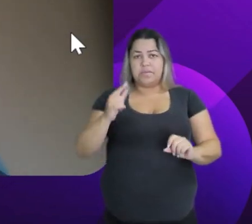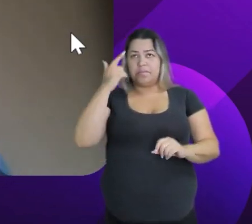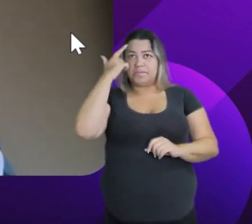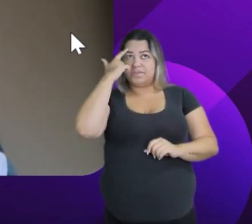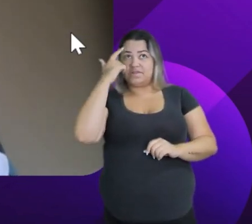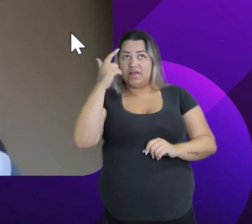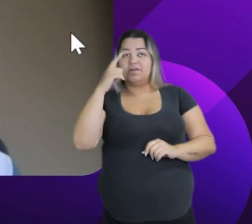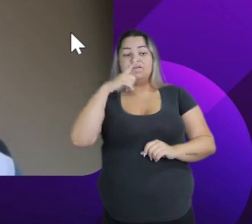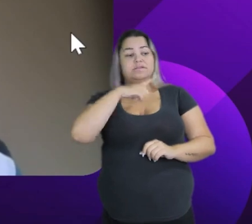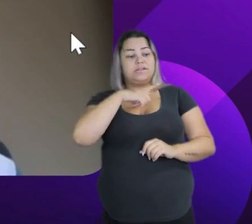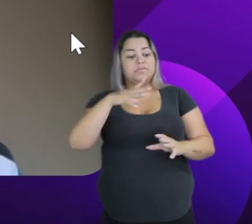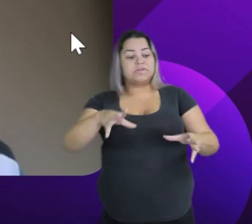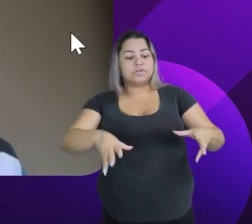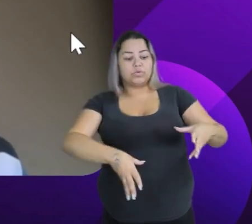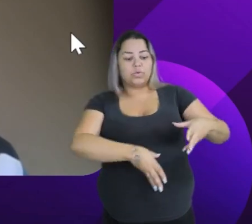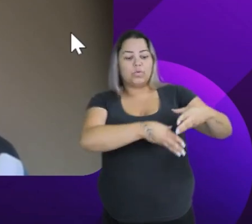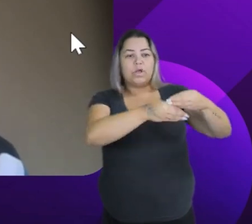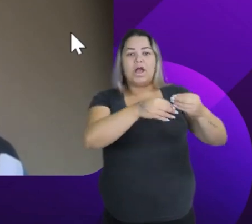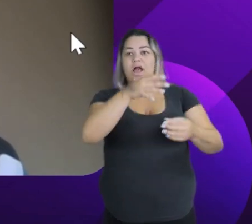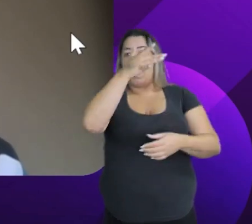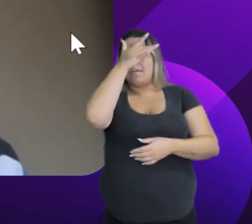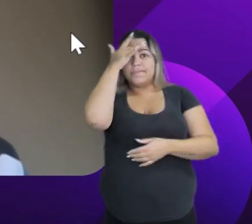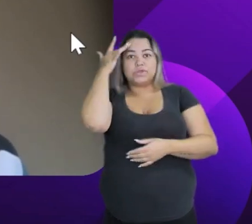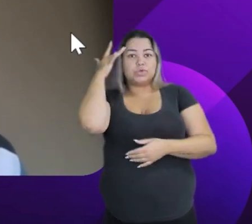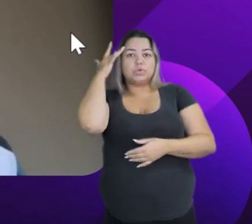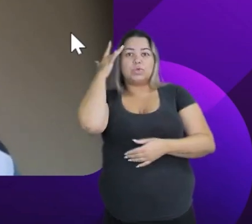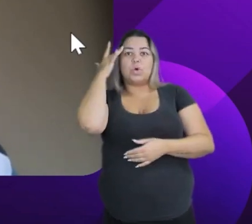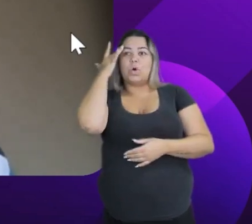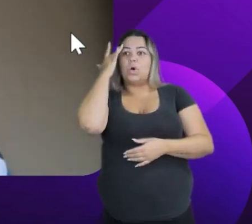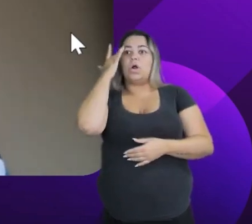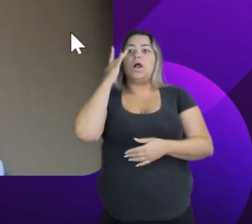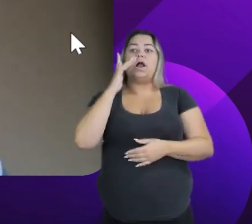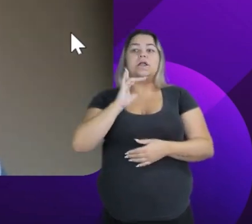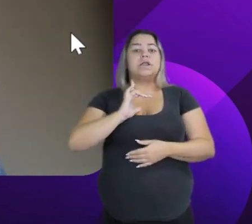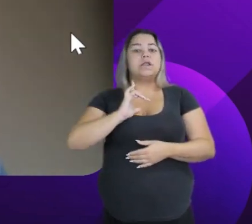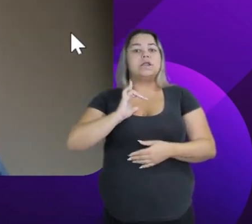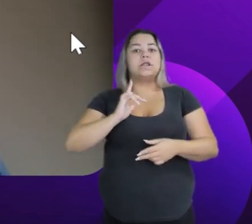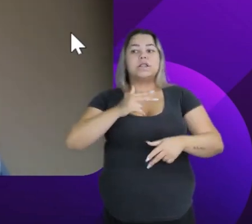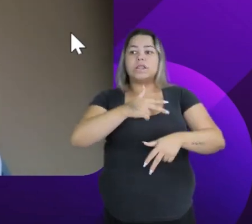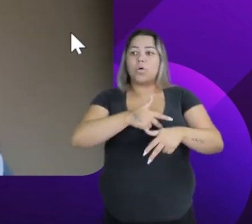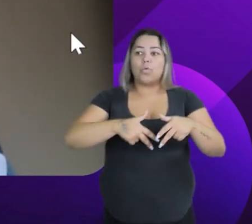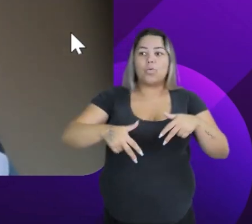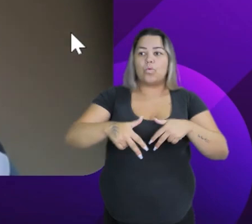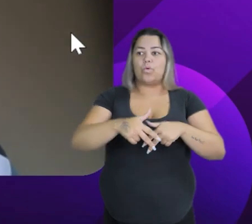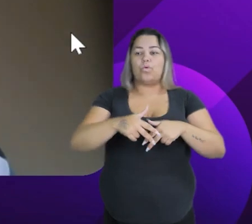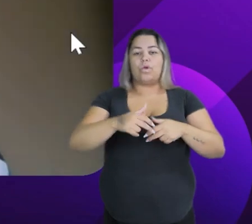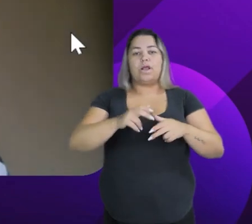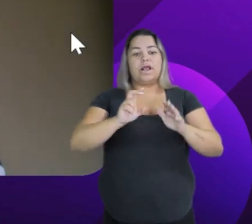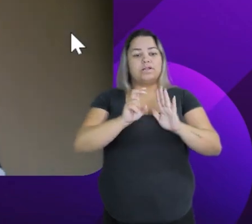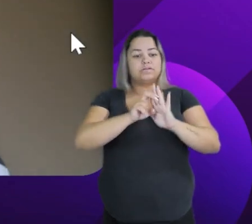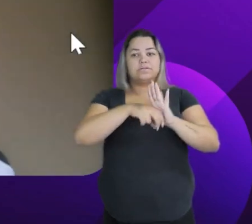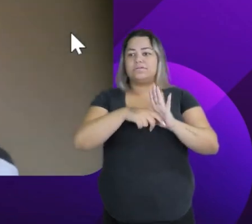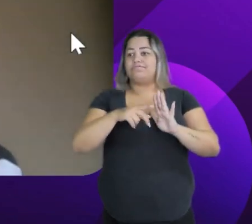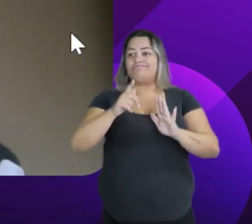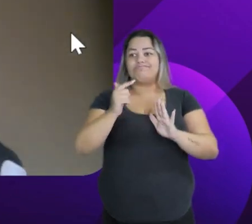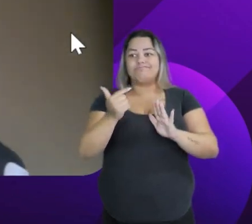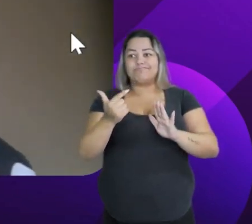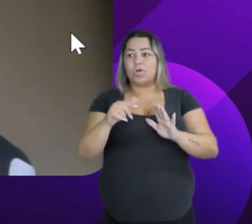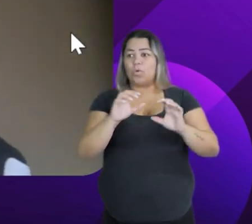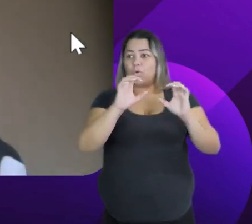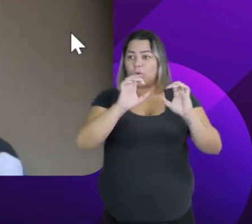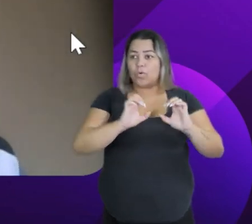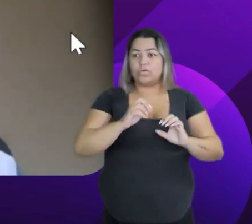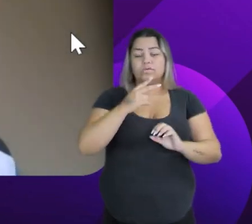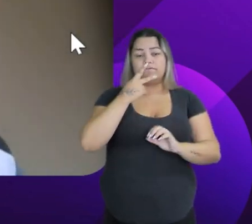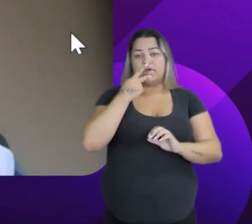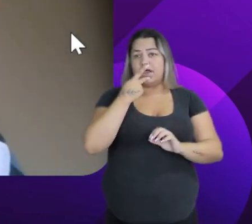que a gente tem que incluir pessoas cadeirantes ou de baixa mobilidade. Porém, essas estruturas ainda não dão conta de quando a gente fala